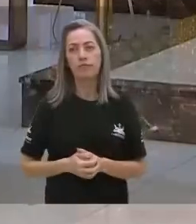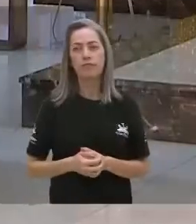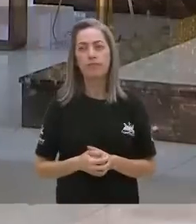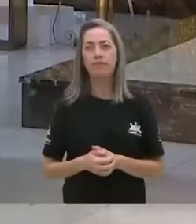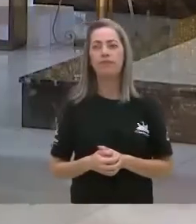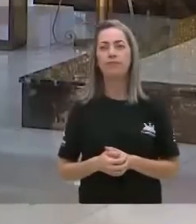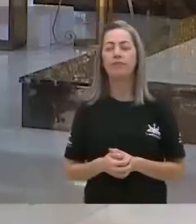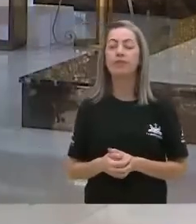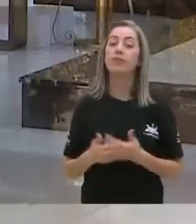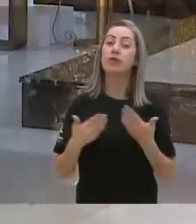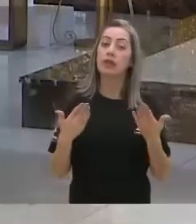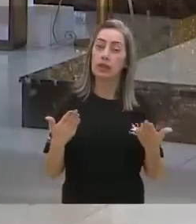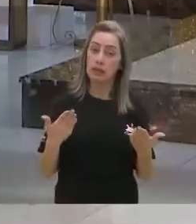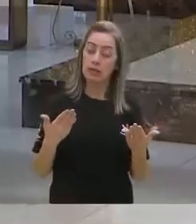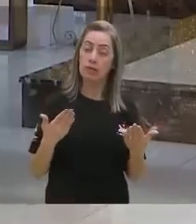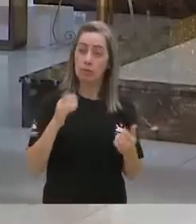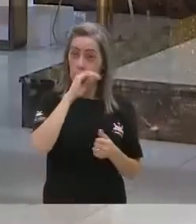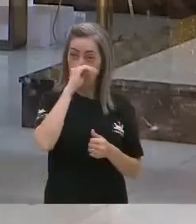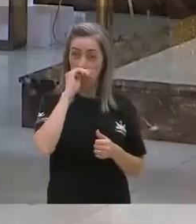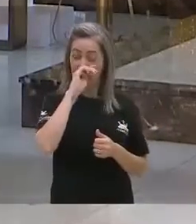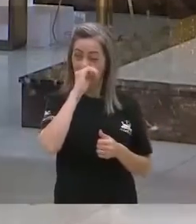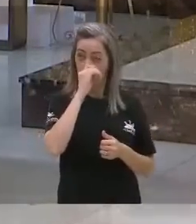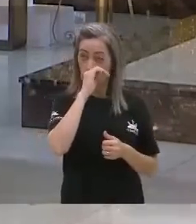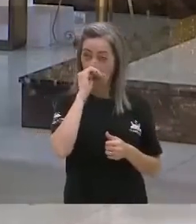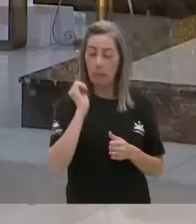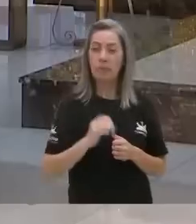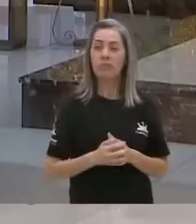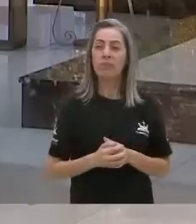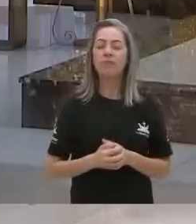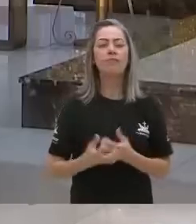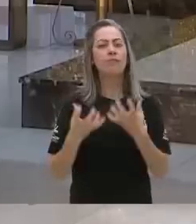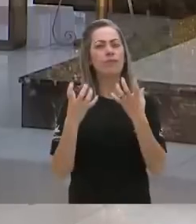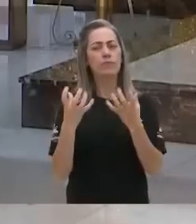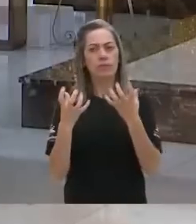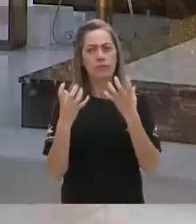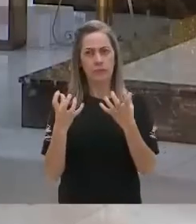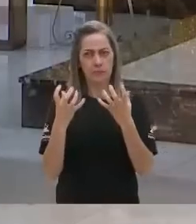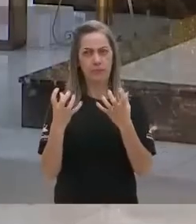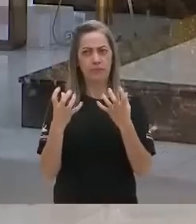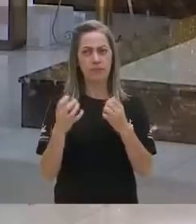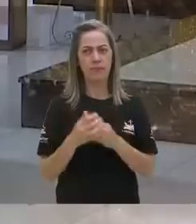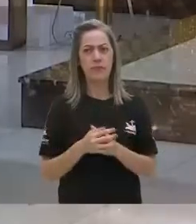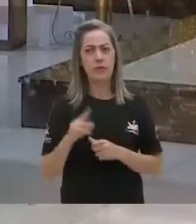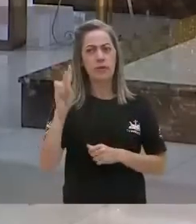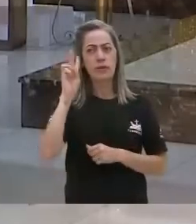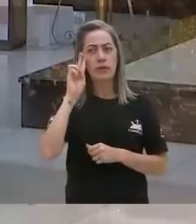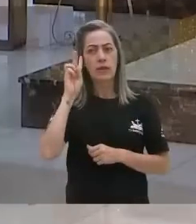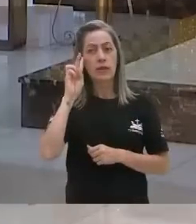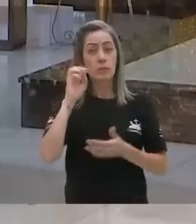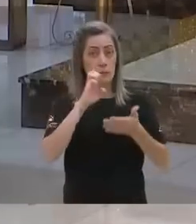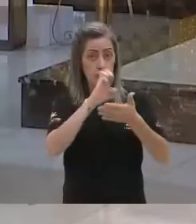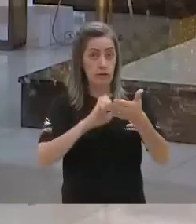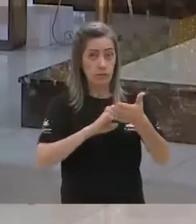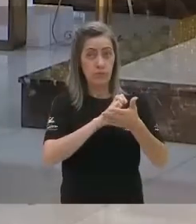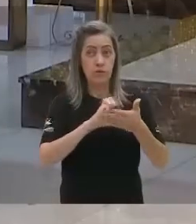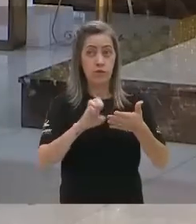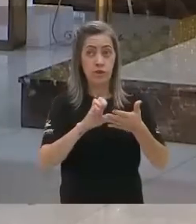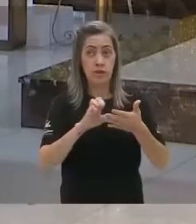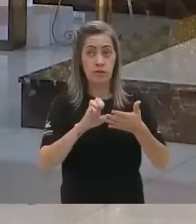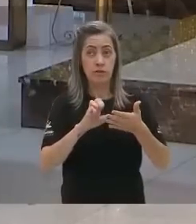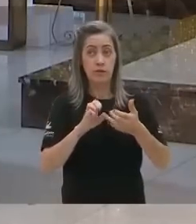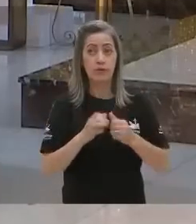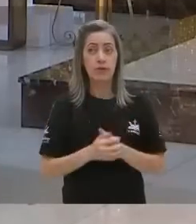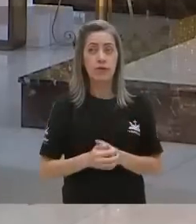nessa perspectiva, meus irmãos, que eu quero lembrar esse evangelho, que é um